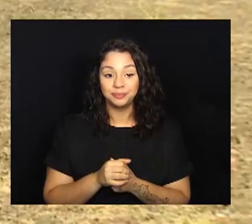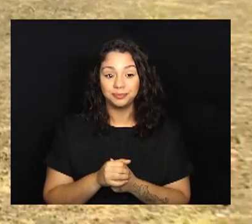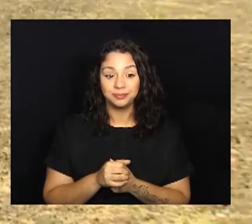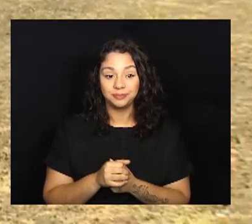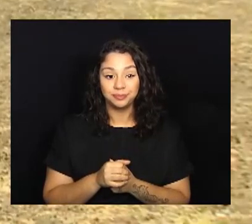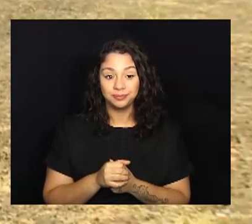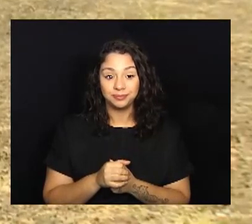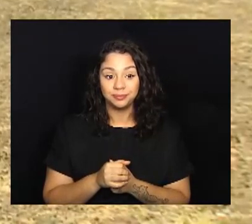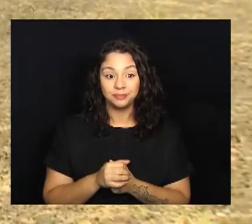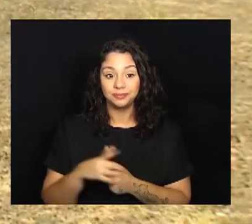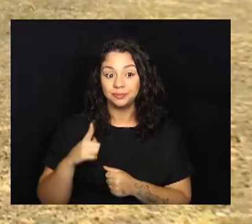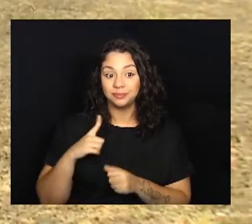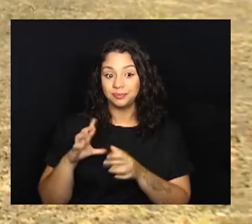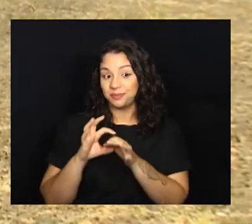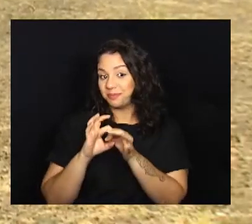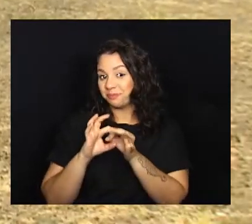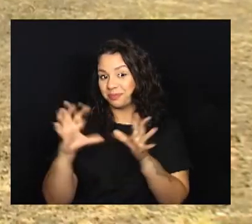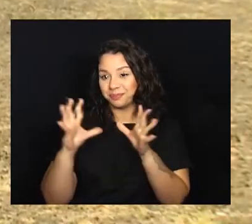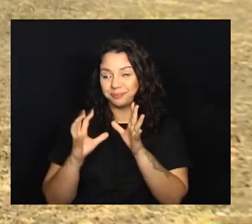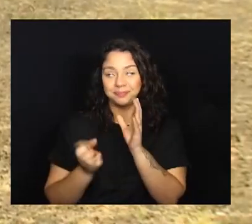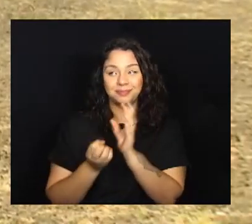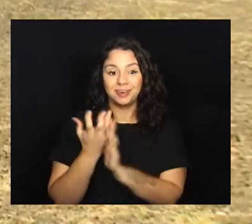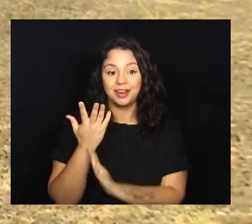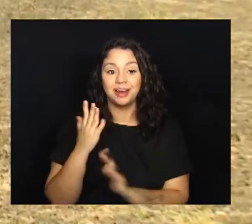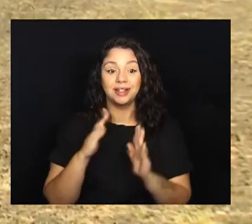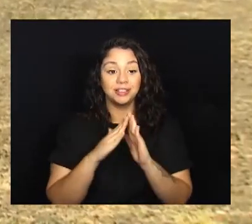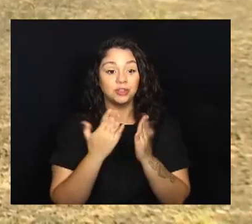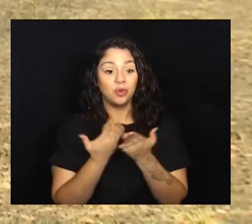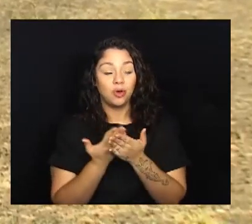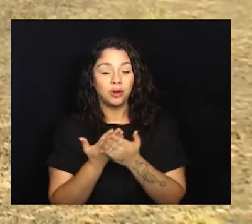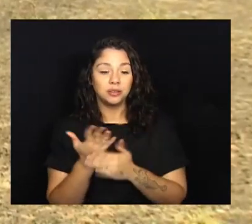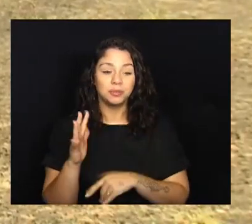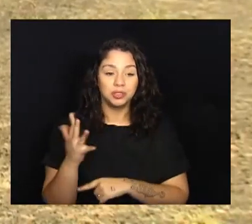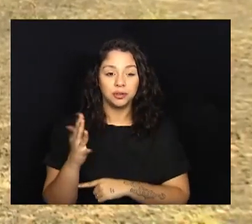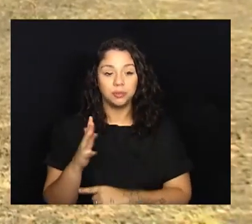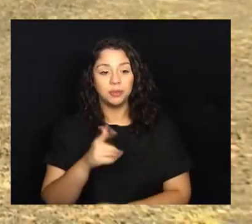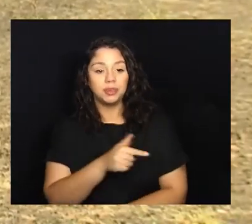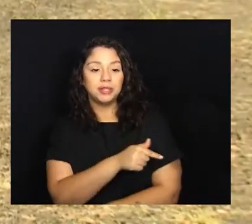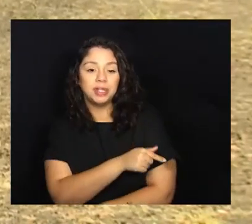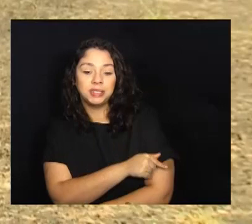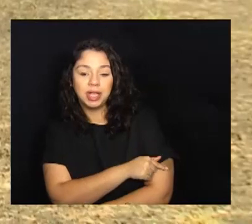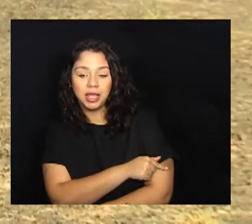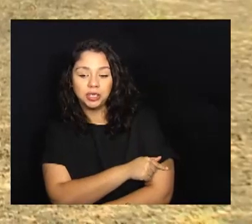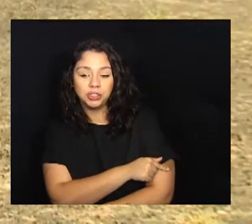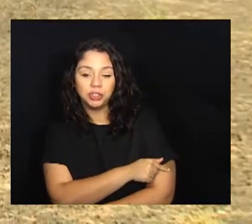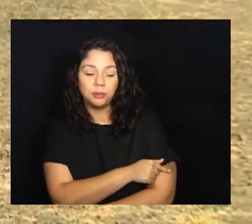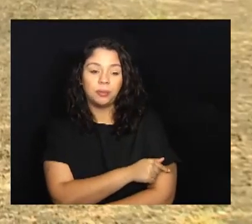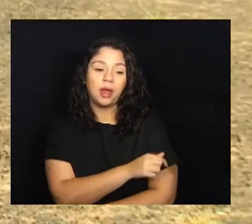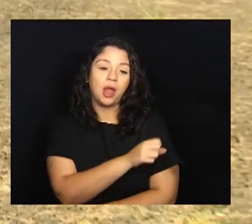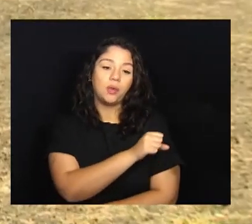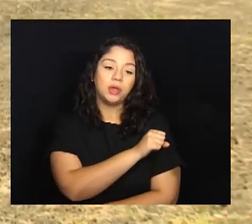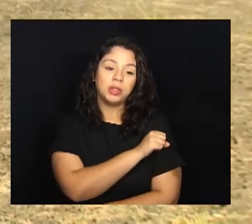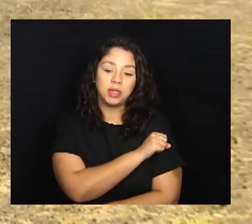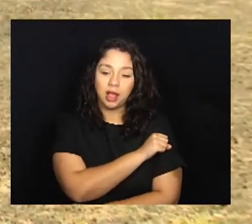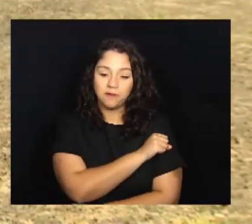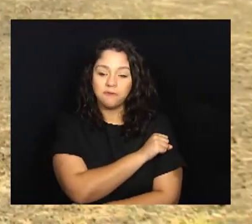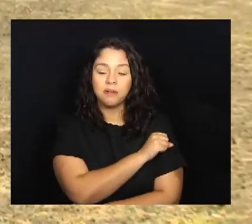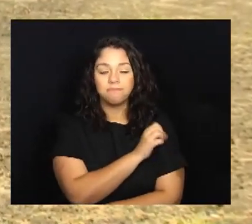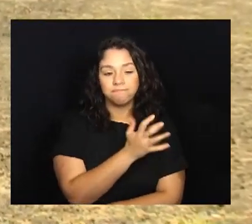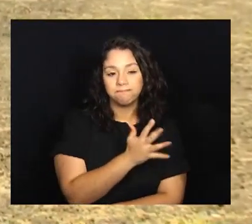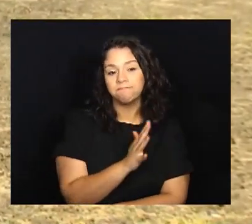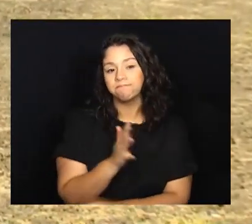com toda a liberdade. Essas escolas, mais ou menos, os alunos foram da 7ª série até a 8ª série para